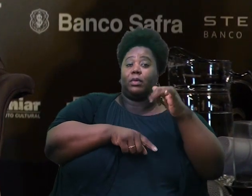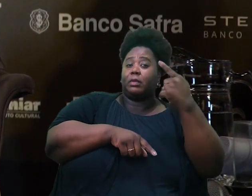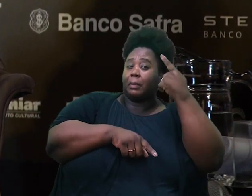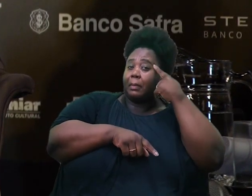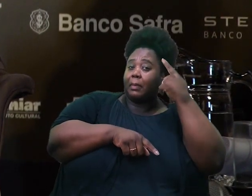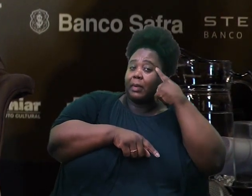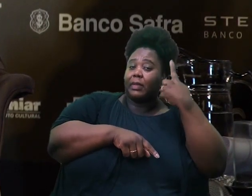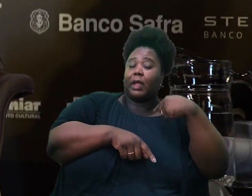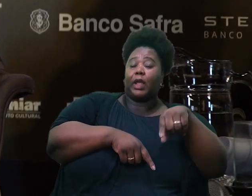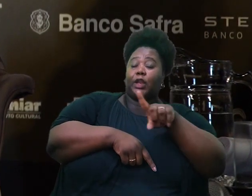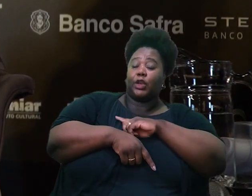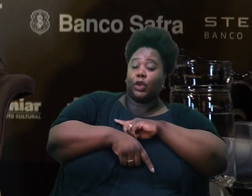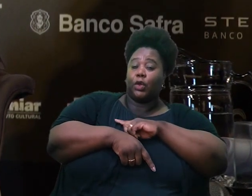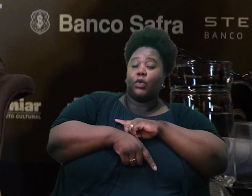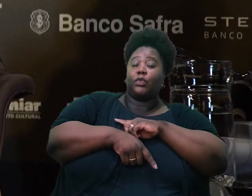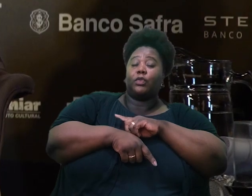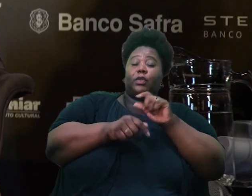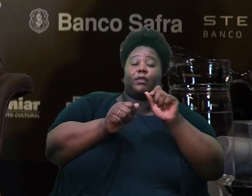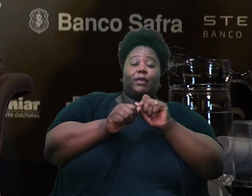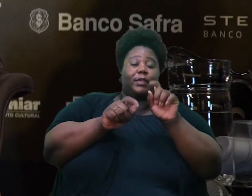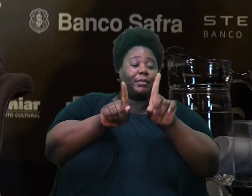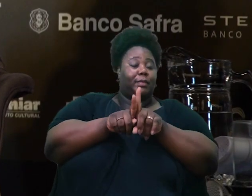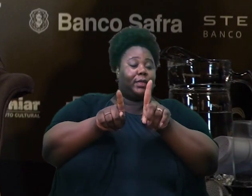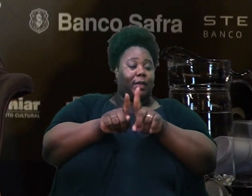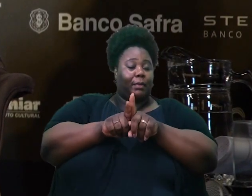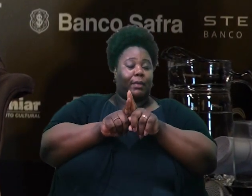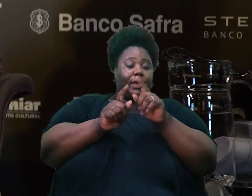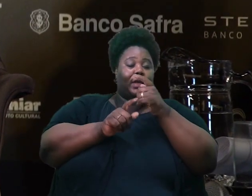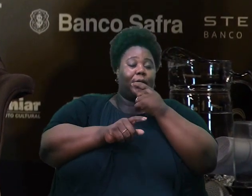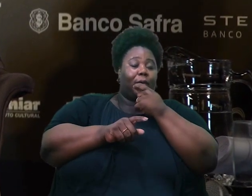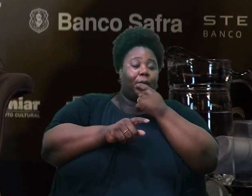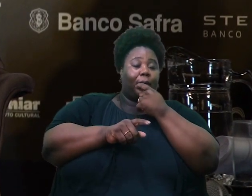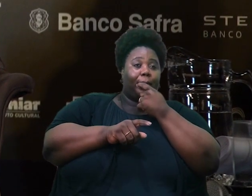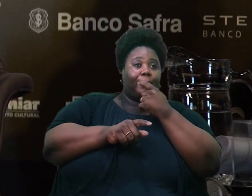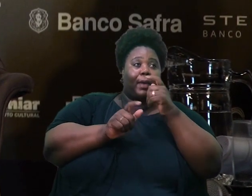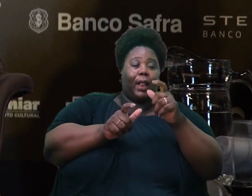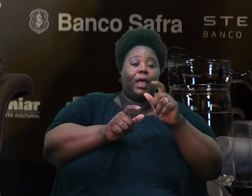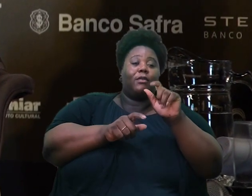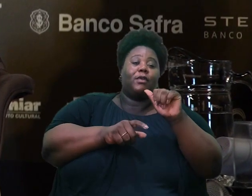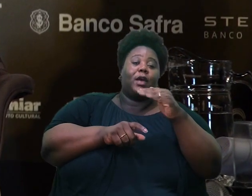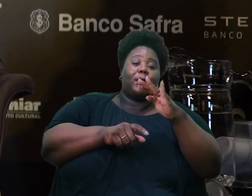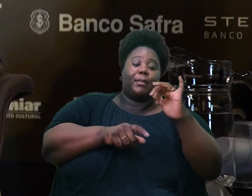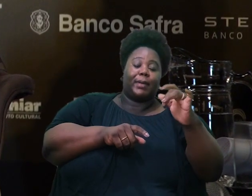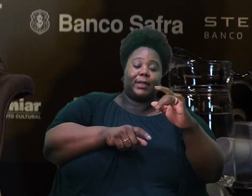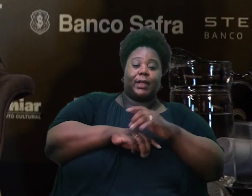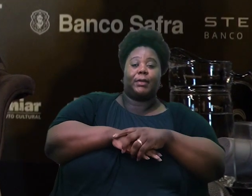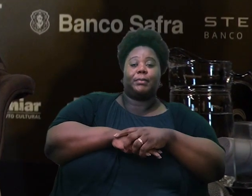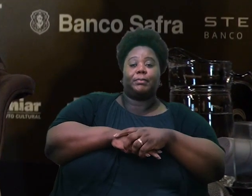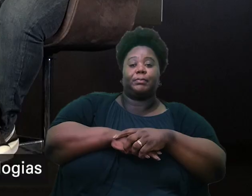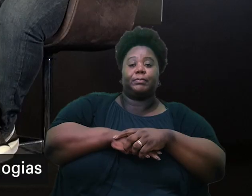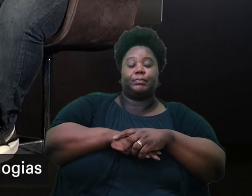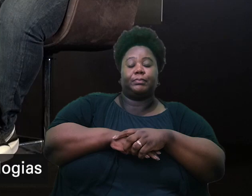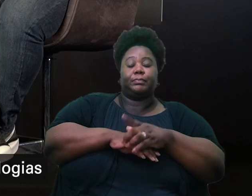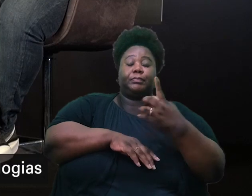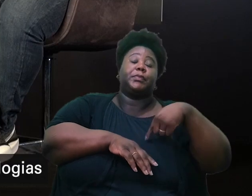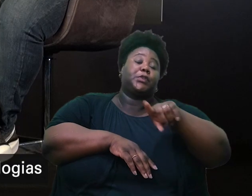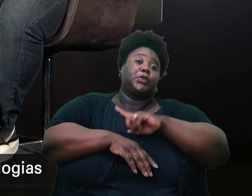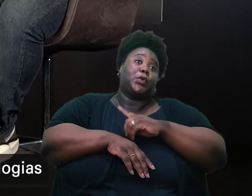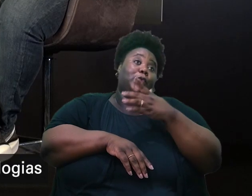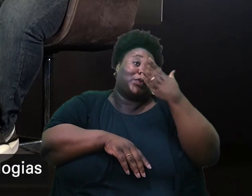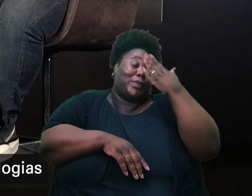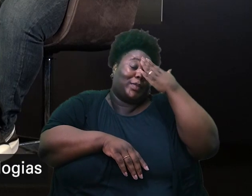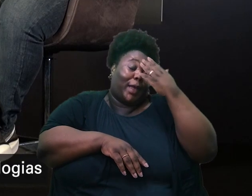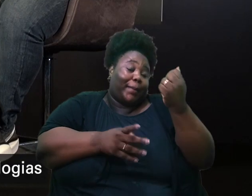pensarmos, nós que militamos também com a palavra alfabética, né, nós